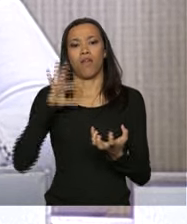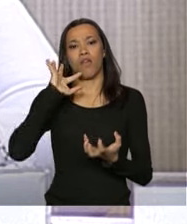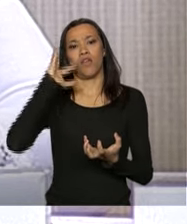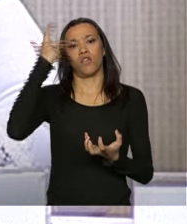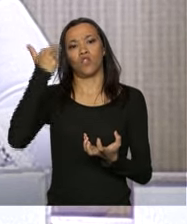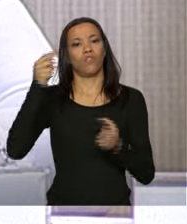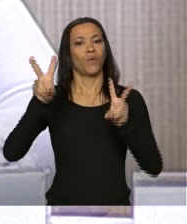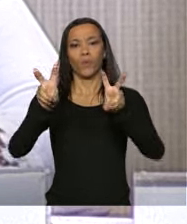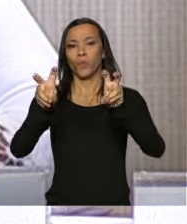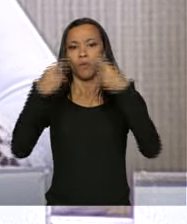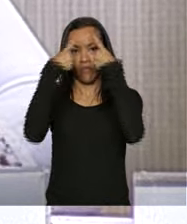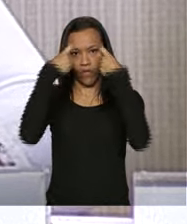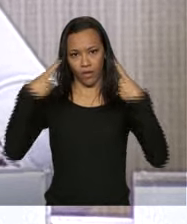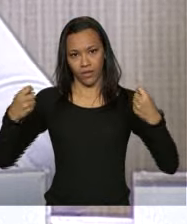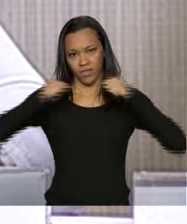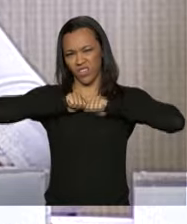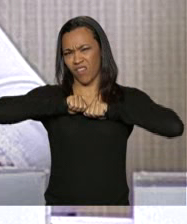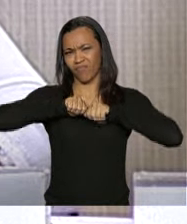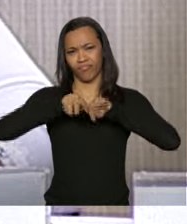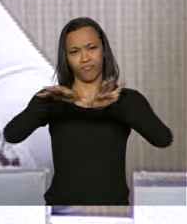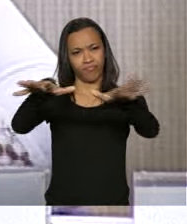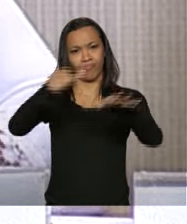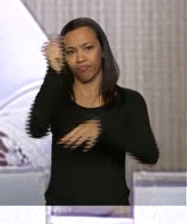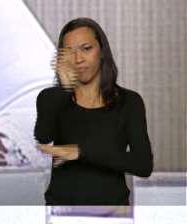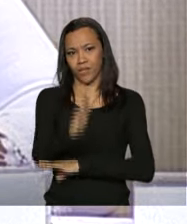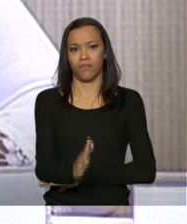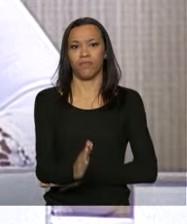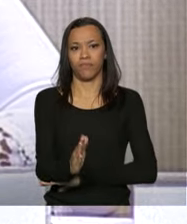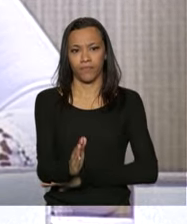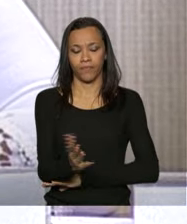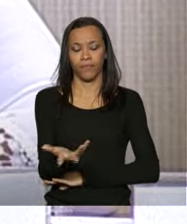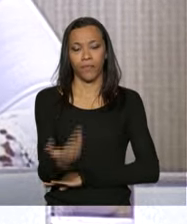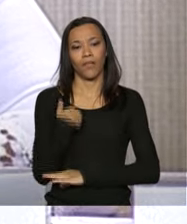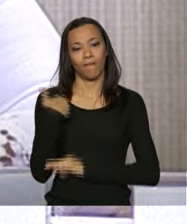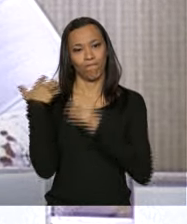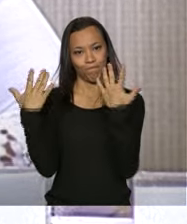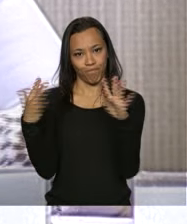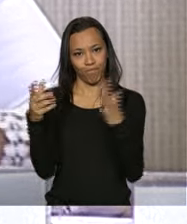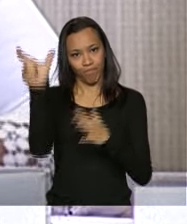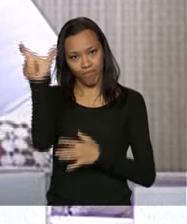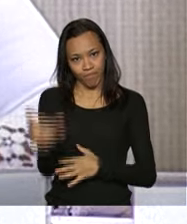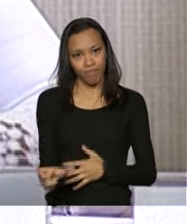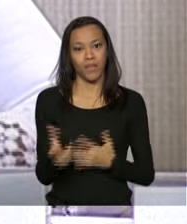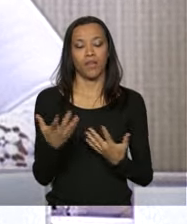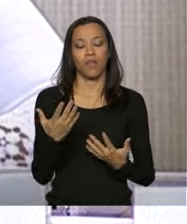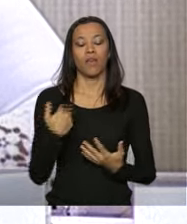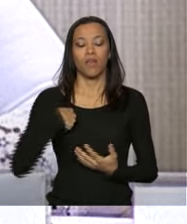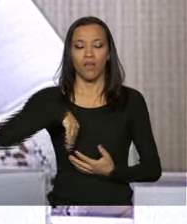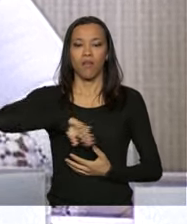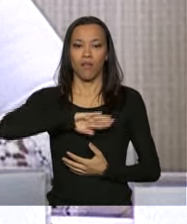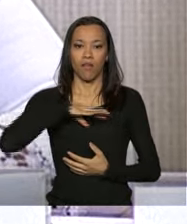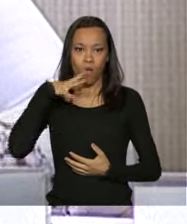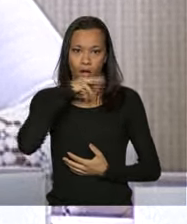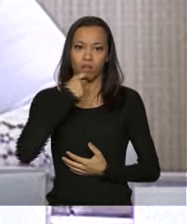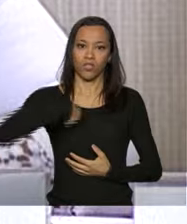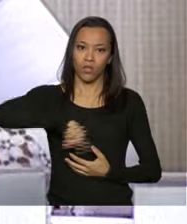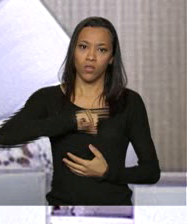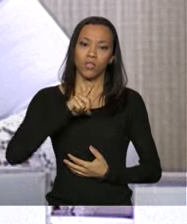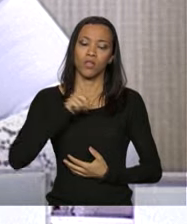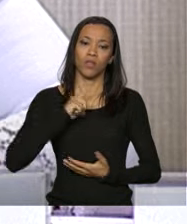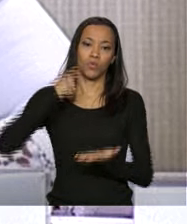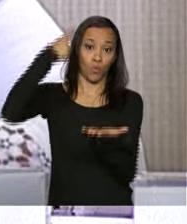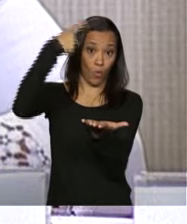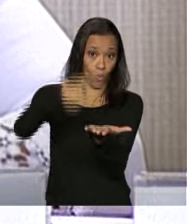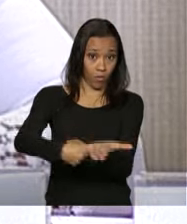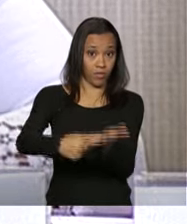a questão da violência generalizada que se instalou no nosso país. Então, parabéns. Eu acho que a gente agora tem eh a missão,